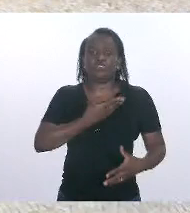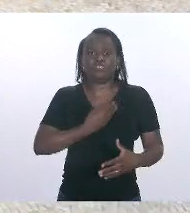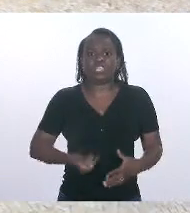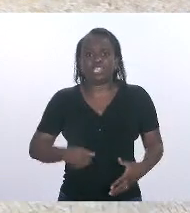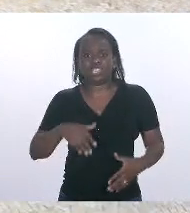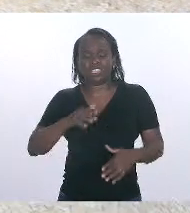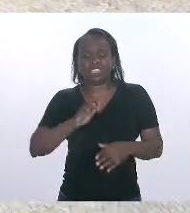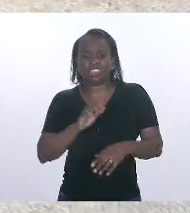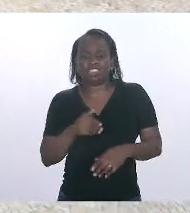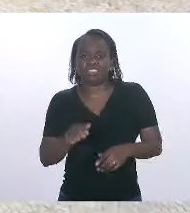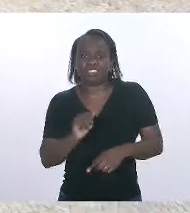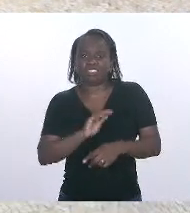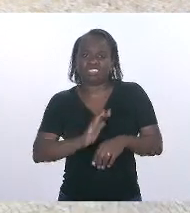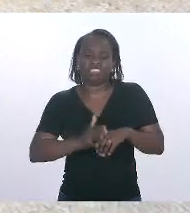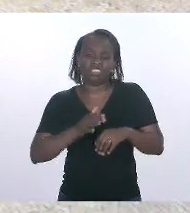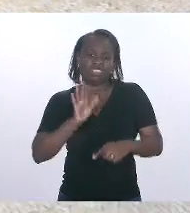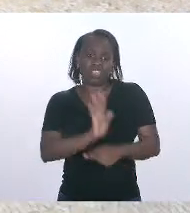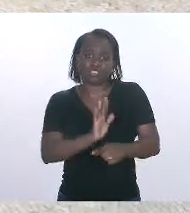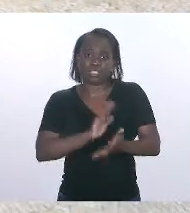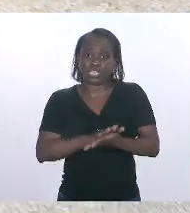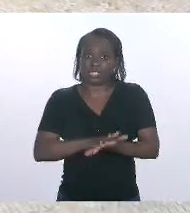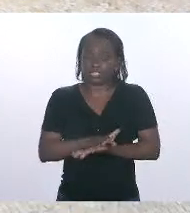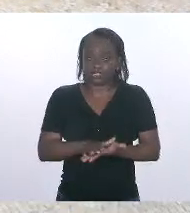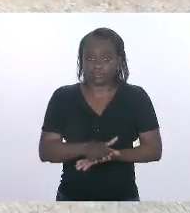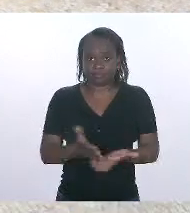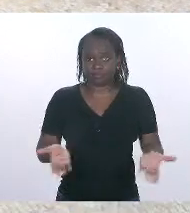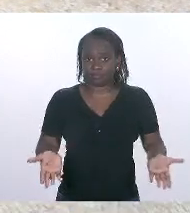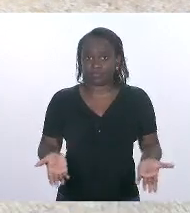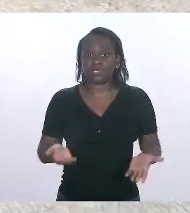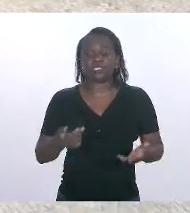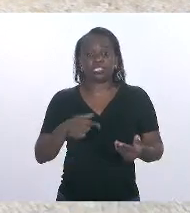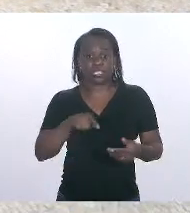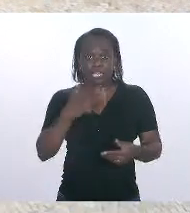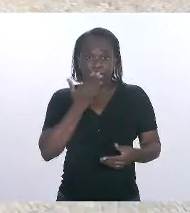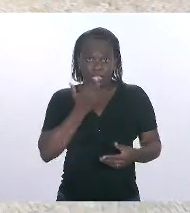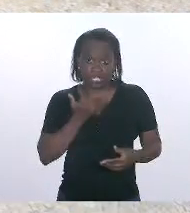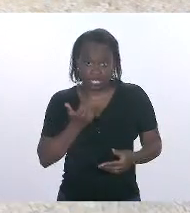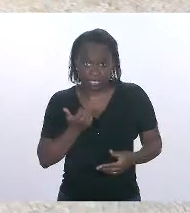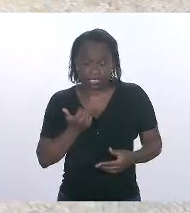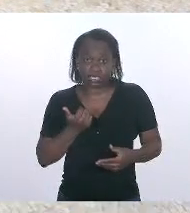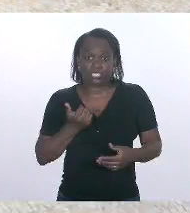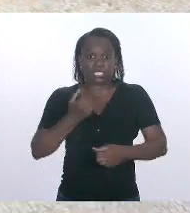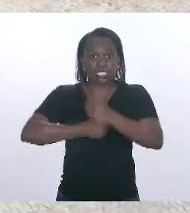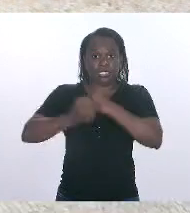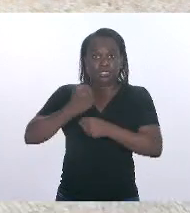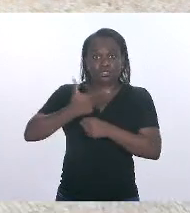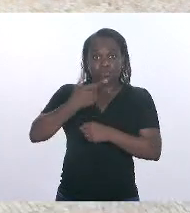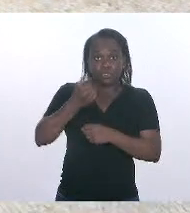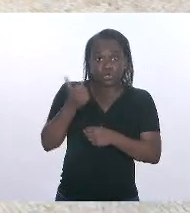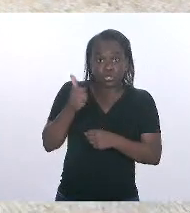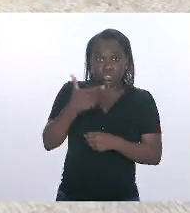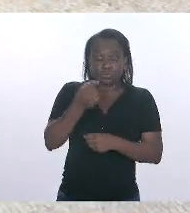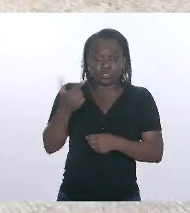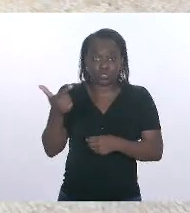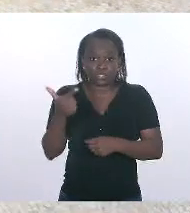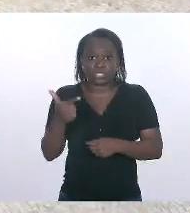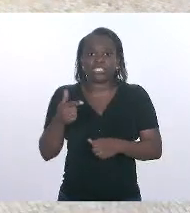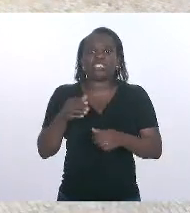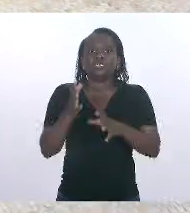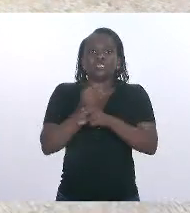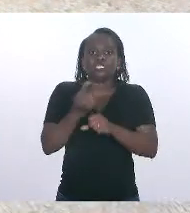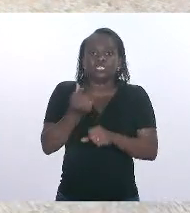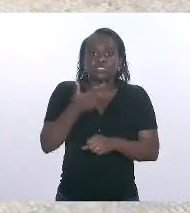mão na nossa cabeça e não ajudar a polícia. A nossa alimentação, desde 2011, 2012, é R$